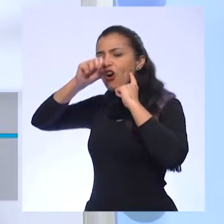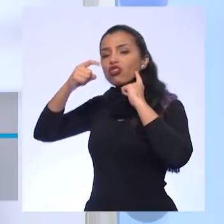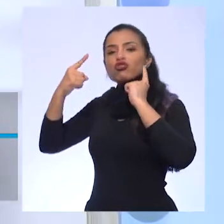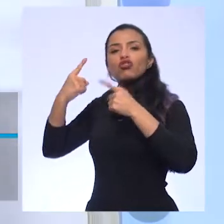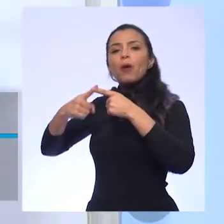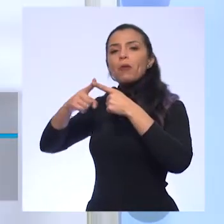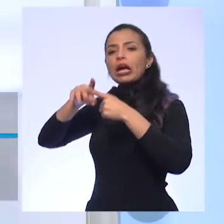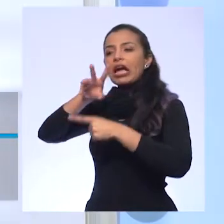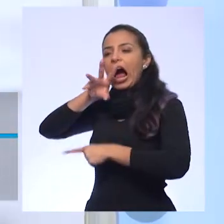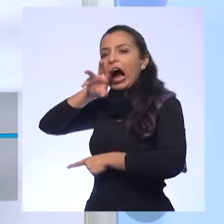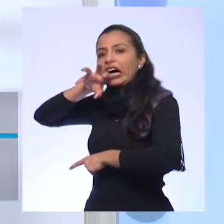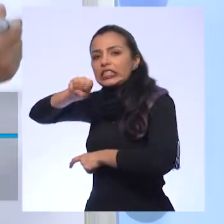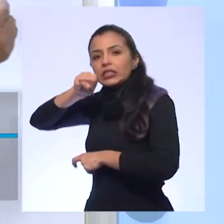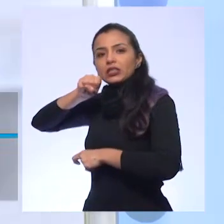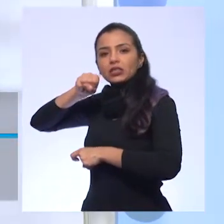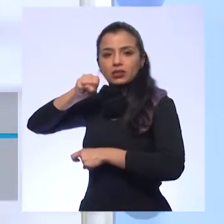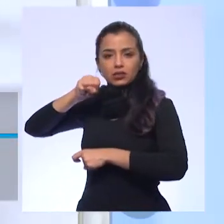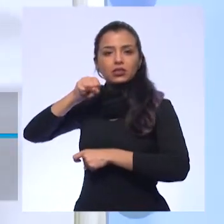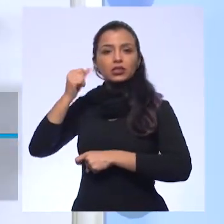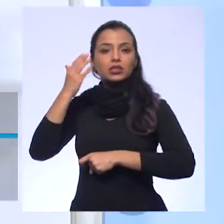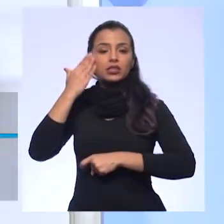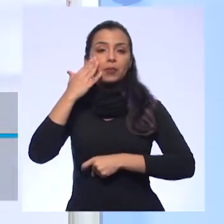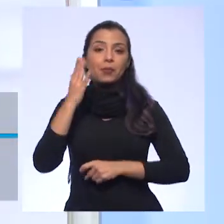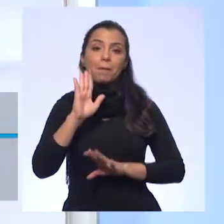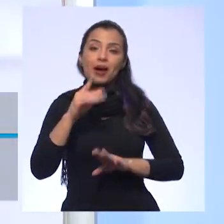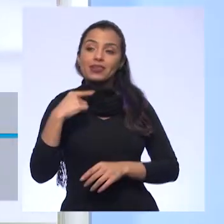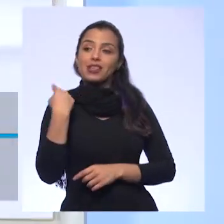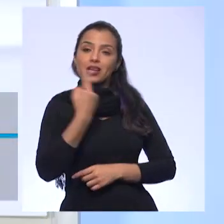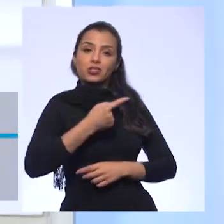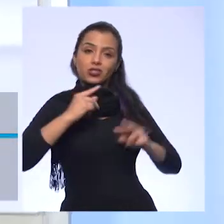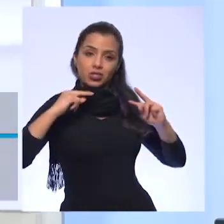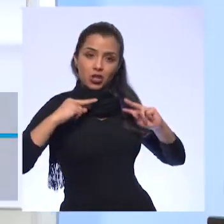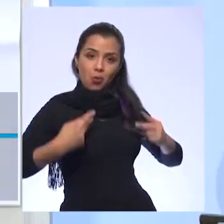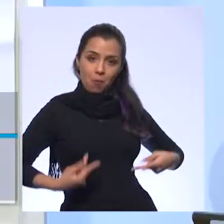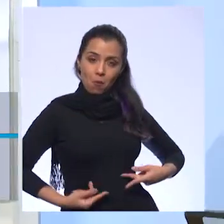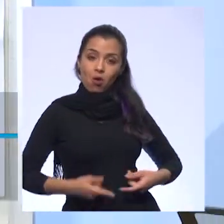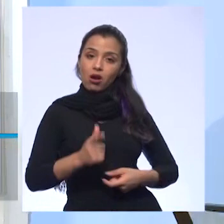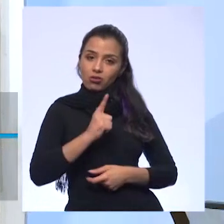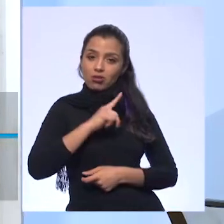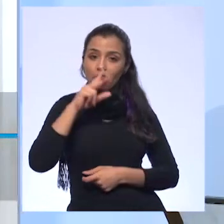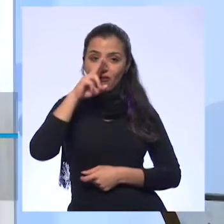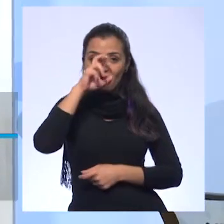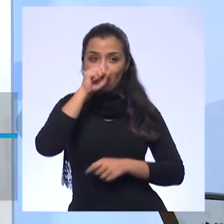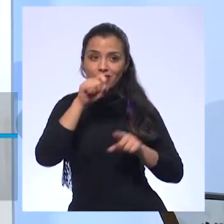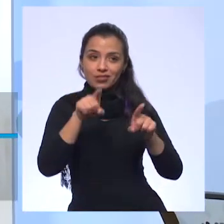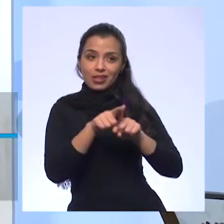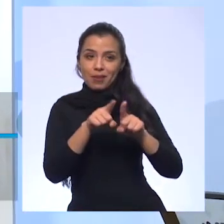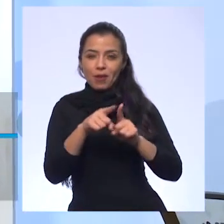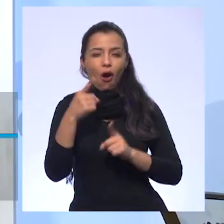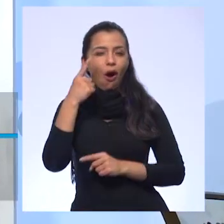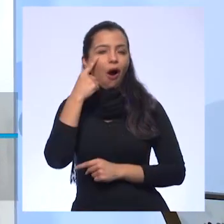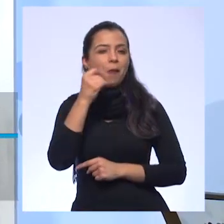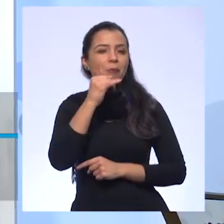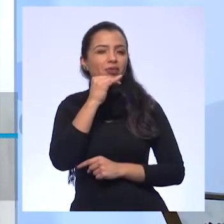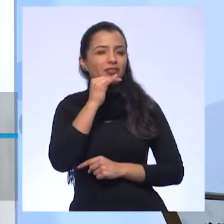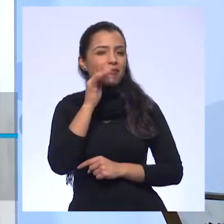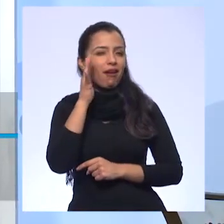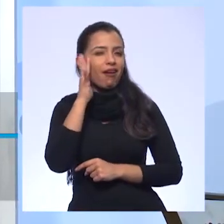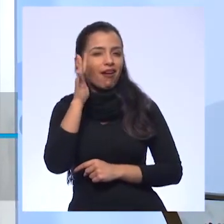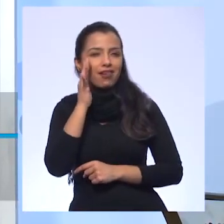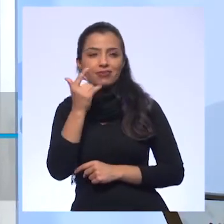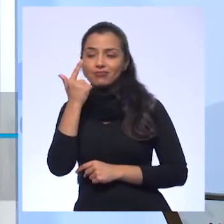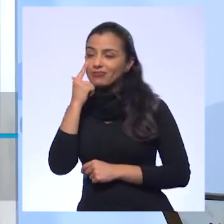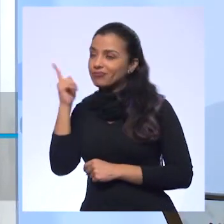tem uma força muito grande. Eu só queria te chamar a atenção do seguinte, ó, fazer um esquema aqui bem ruinzinho. O masseter está aqui,